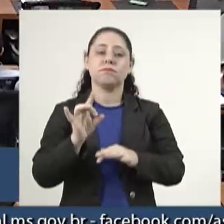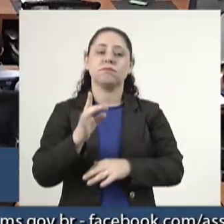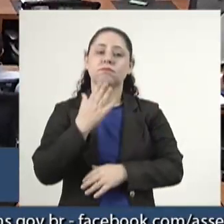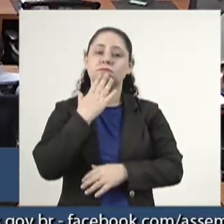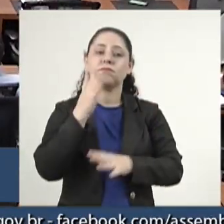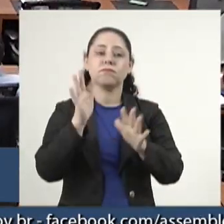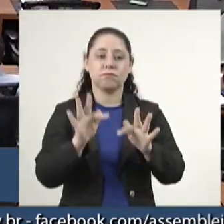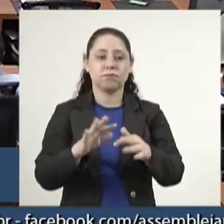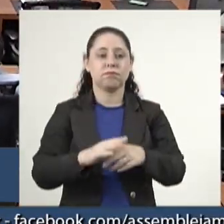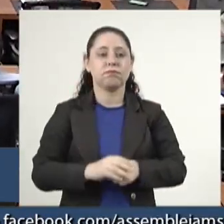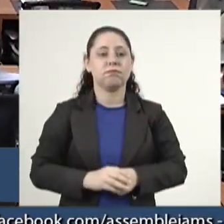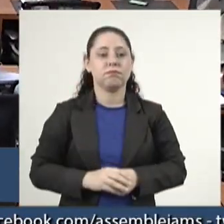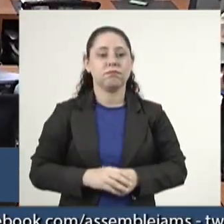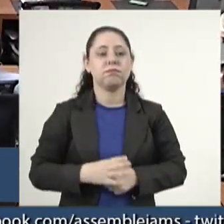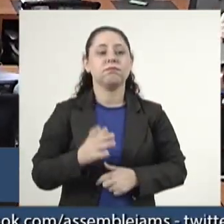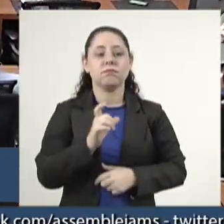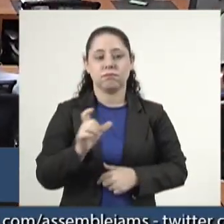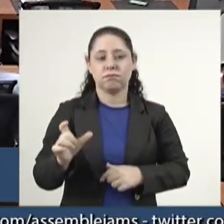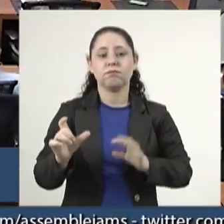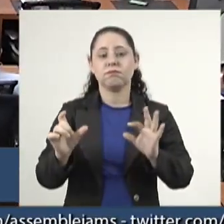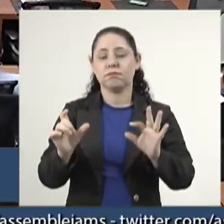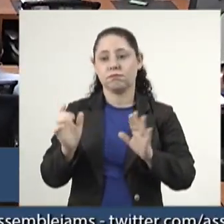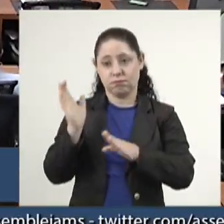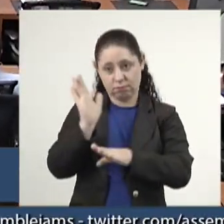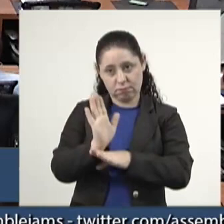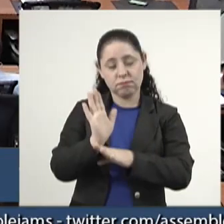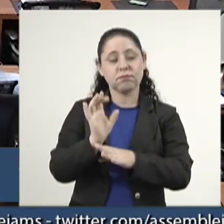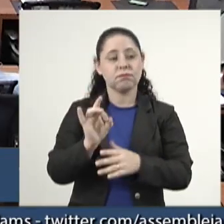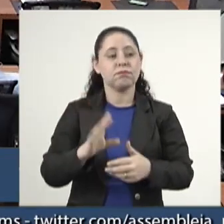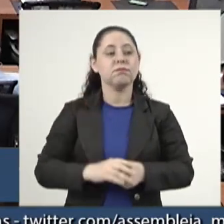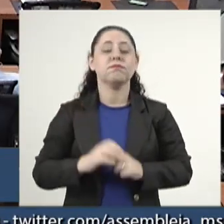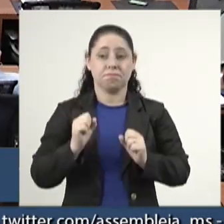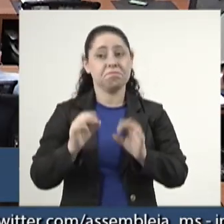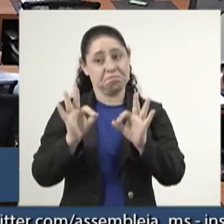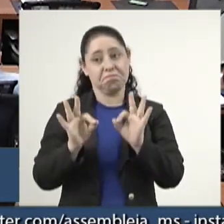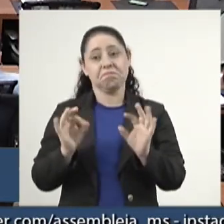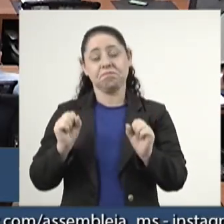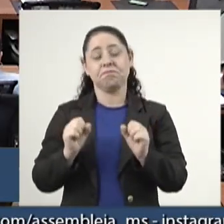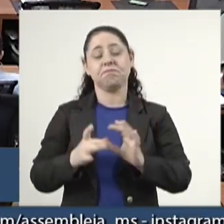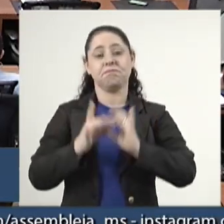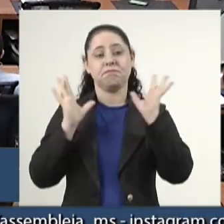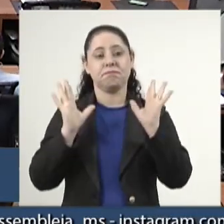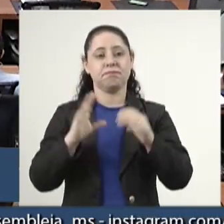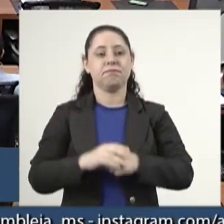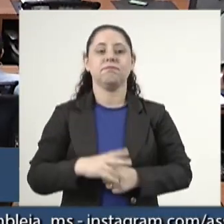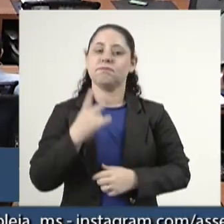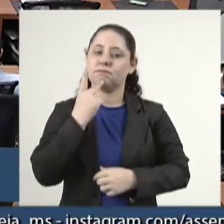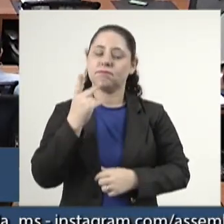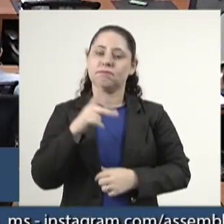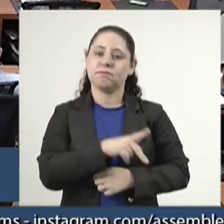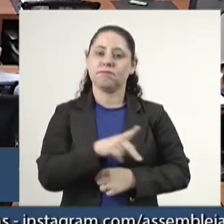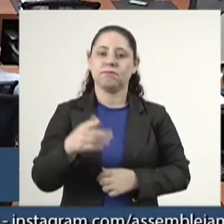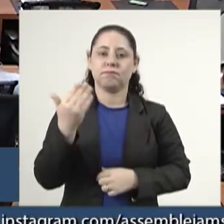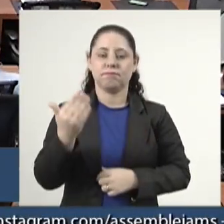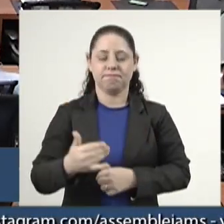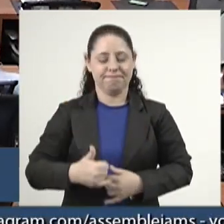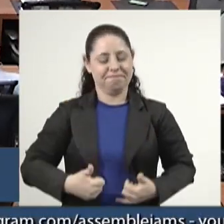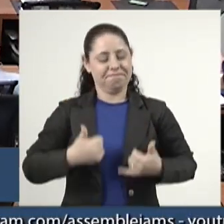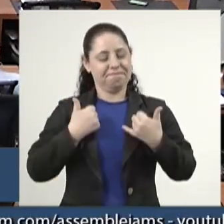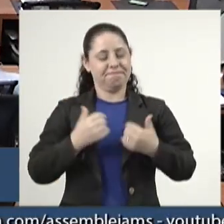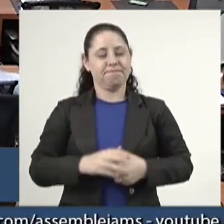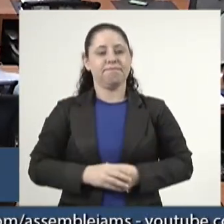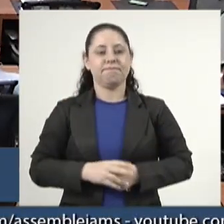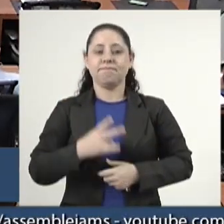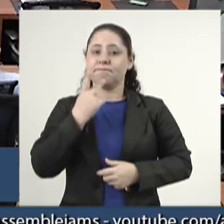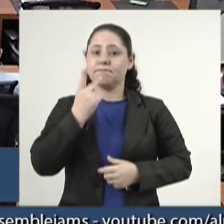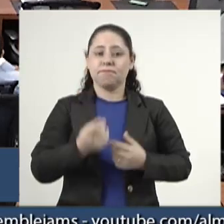se só de Vossa Excelência me permitir, eu queria contribuir um minutinho. Posso? Com certeza. Pedir licença, inclusive, falar aqui da presidência. Uma honra. Vossa Excelência